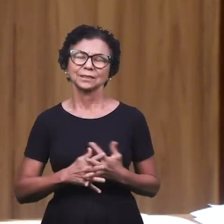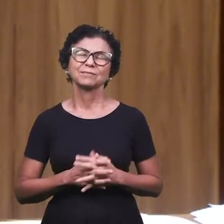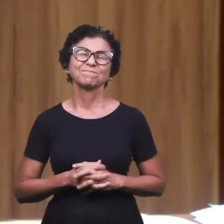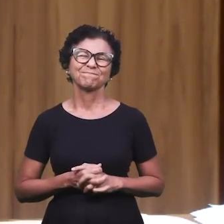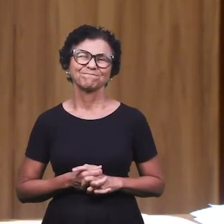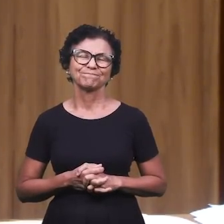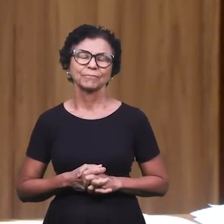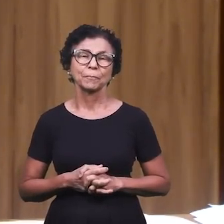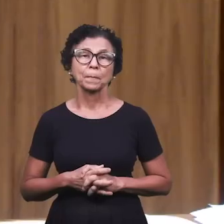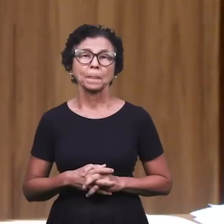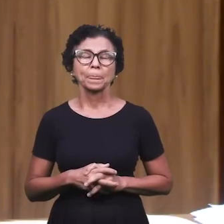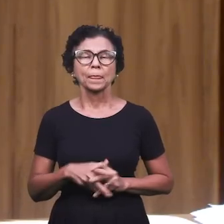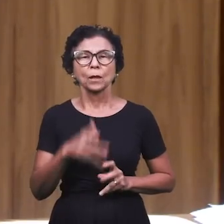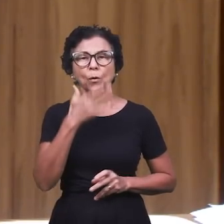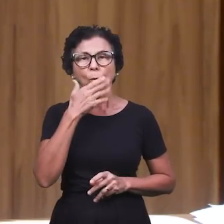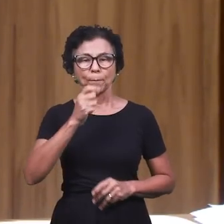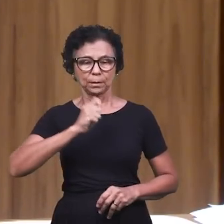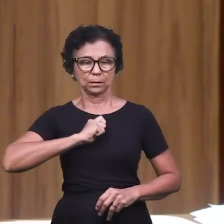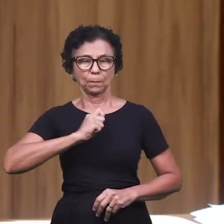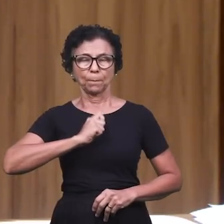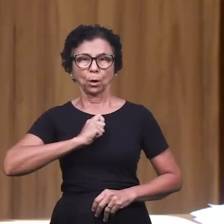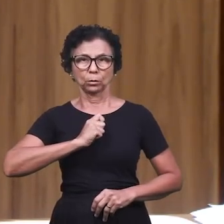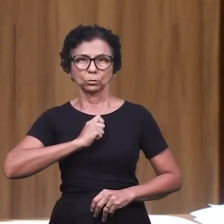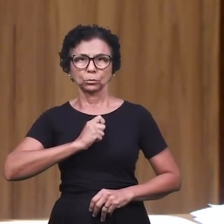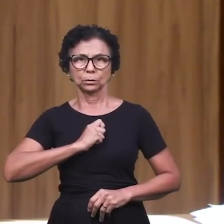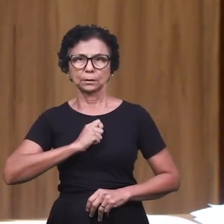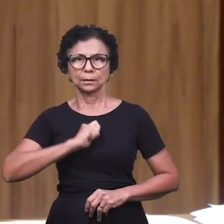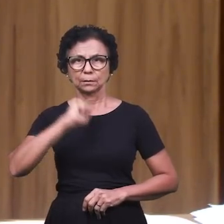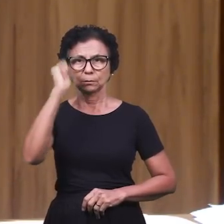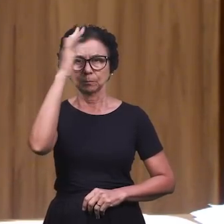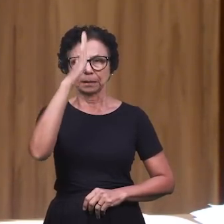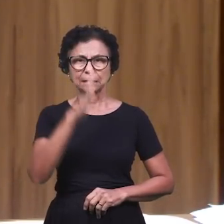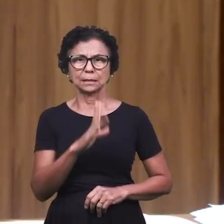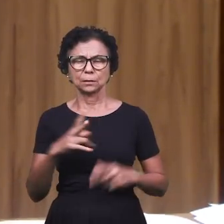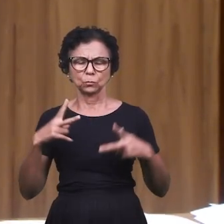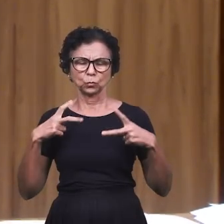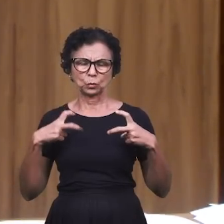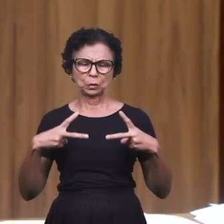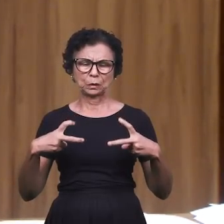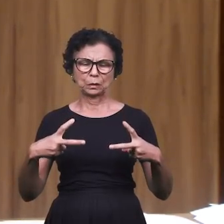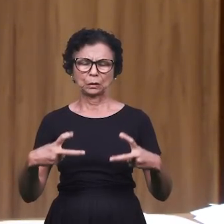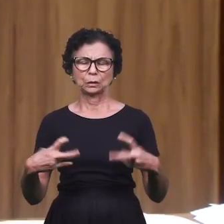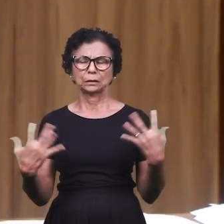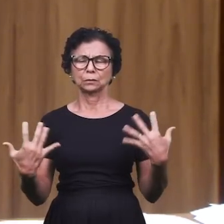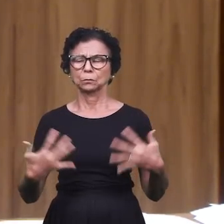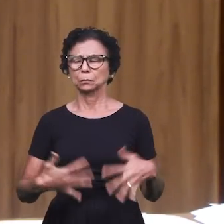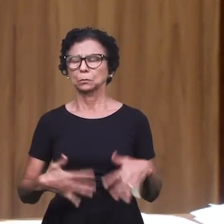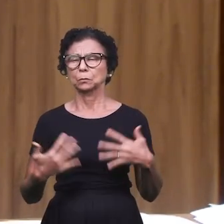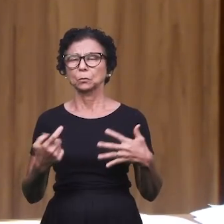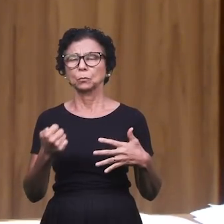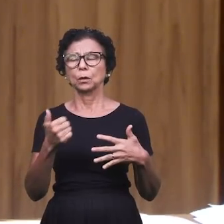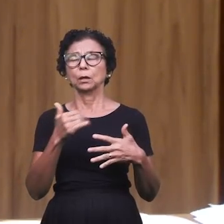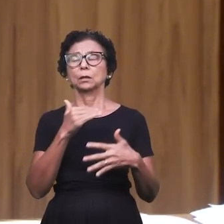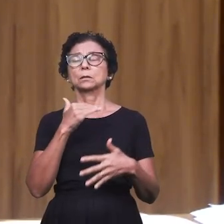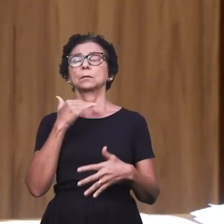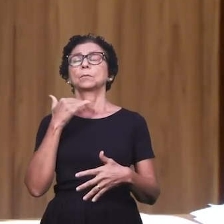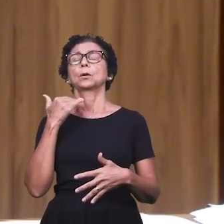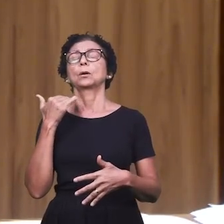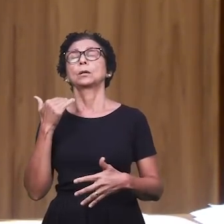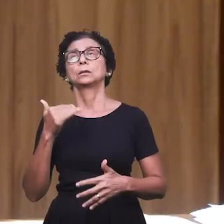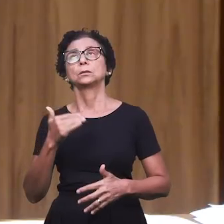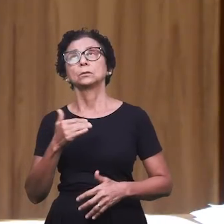antropólogo brasileiro que ele estava muito doente, né? Com câncer. Ele já no leito da morte, ele falou bem assim: eu queria